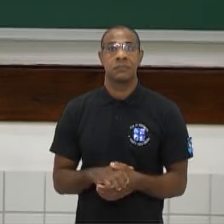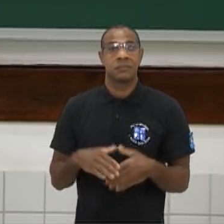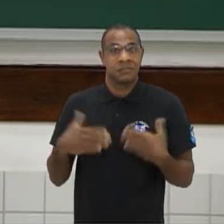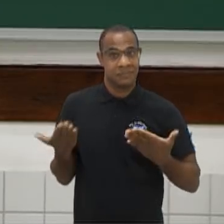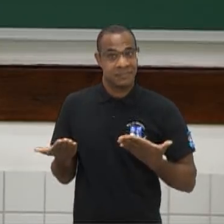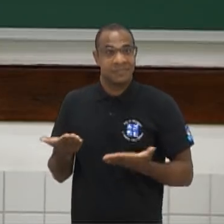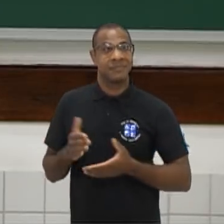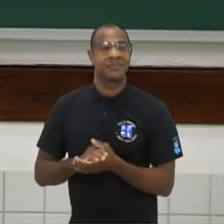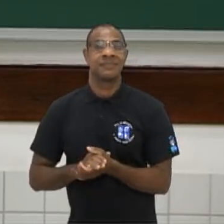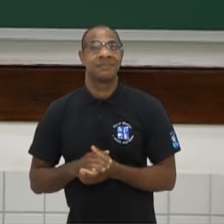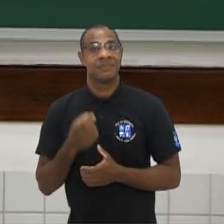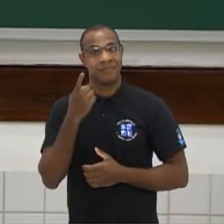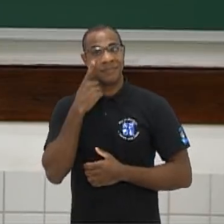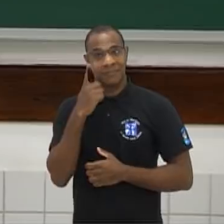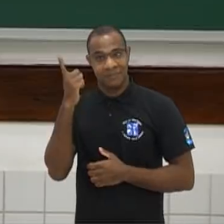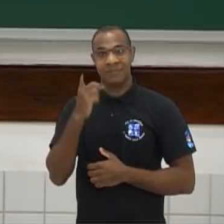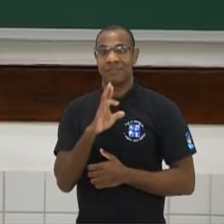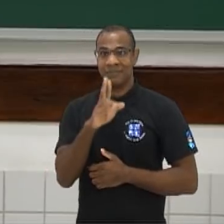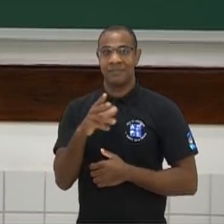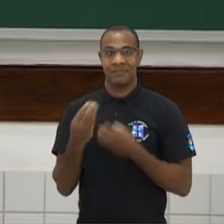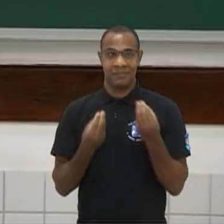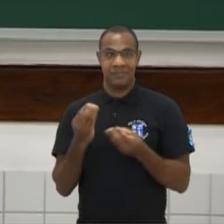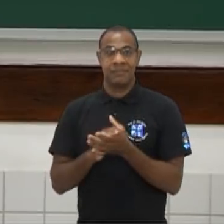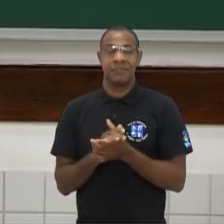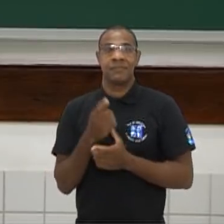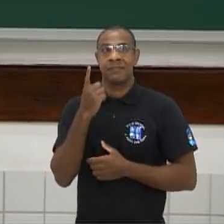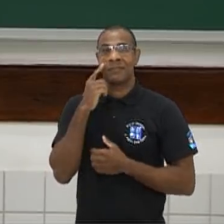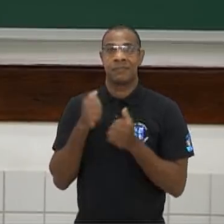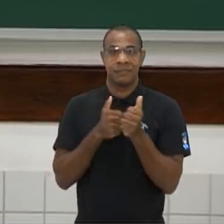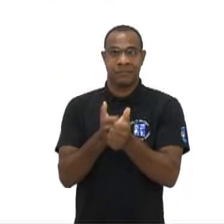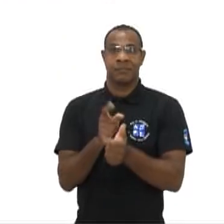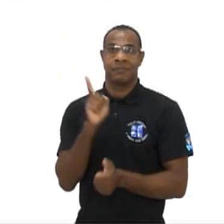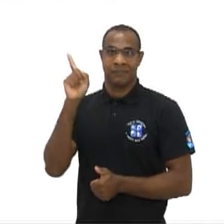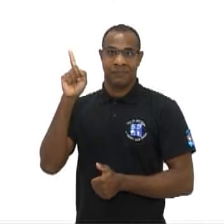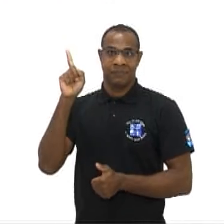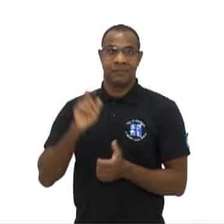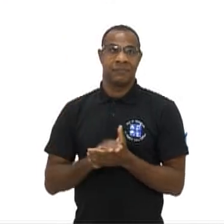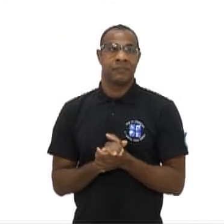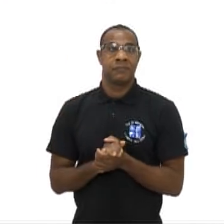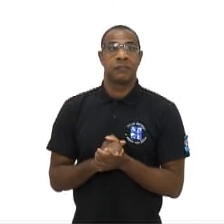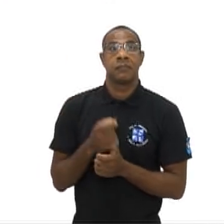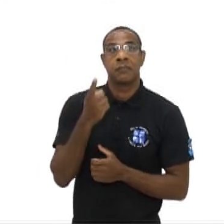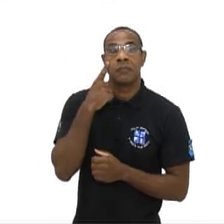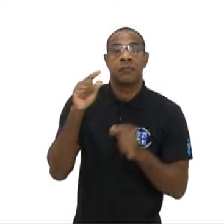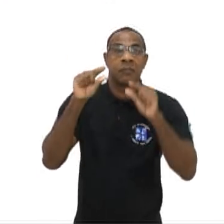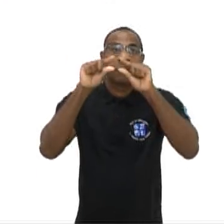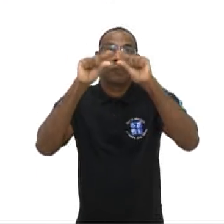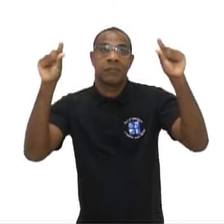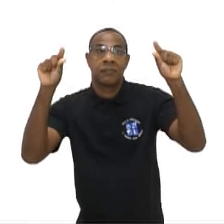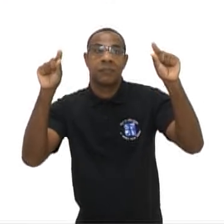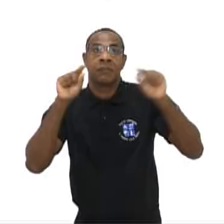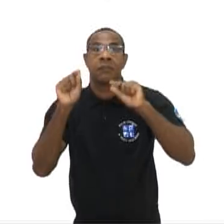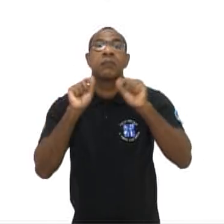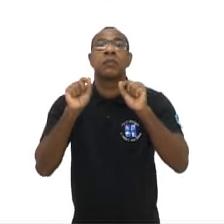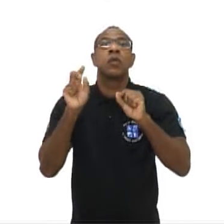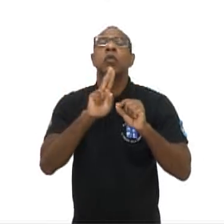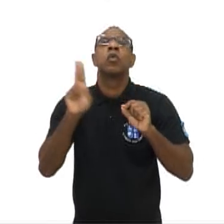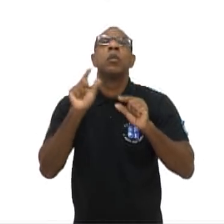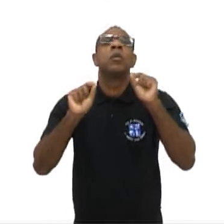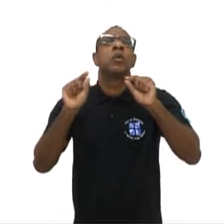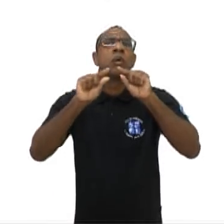Vamos lá então, prezados estudantes, para resolver o nosso quiz. Me acompanhem na tela. Aqui, ó. Complete as frases na letra A. Chamamos